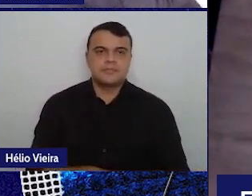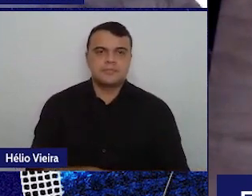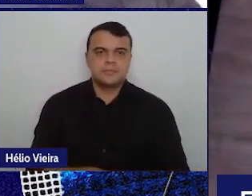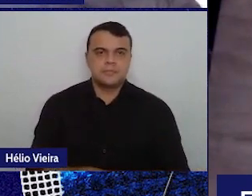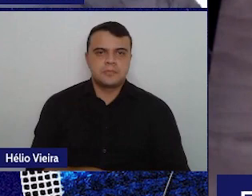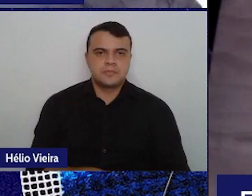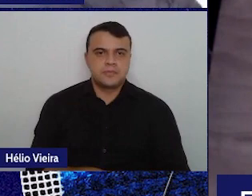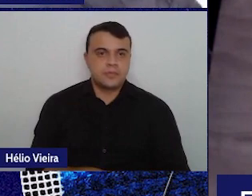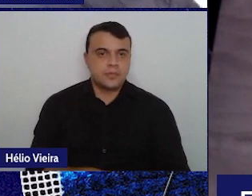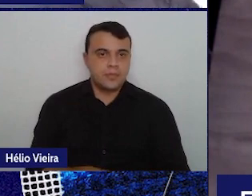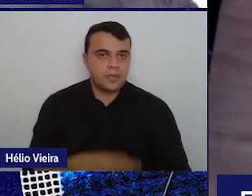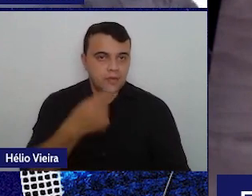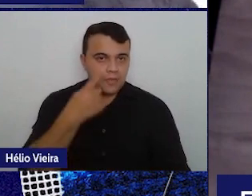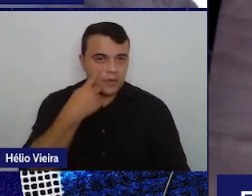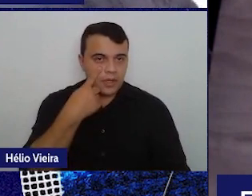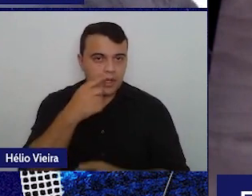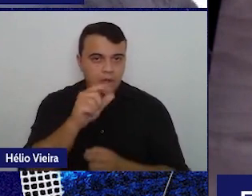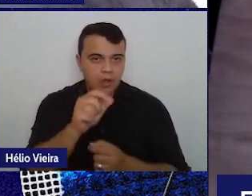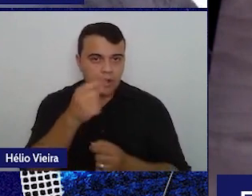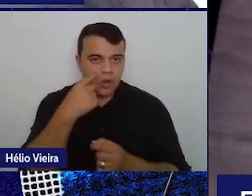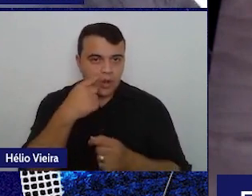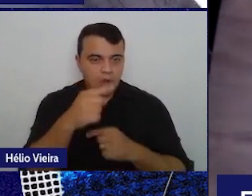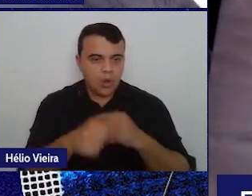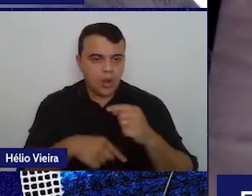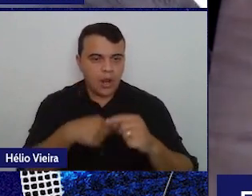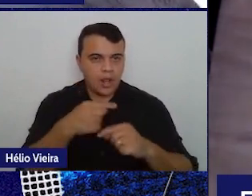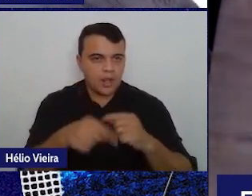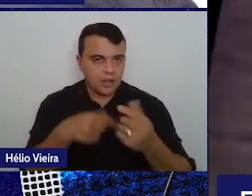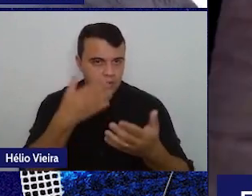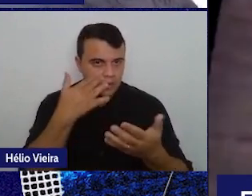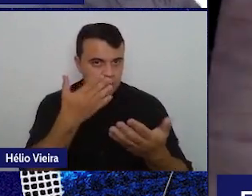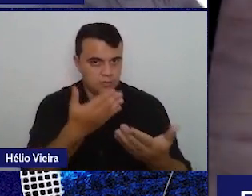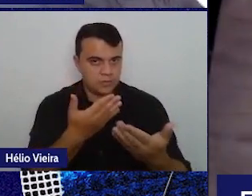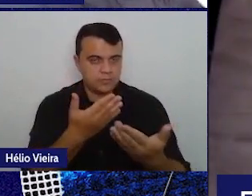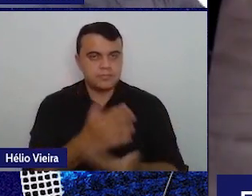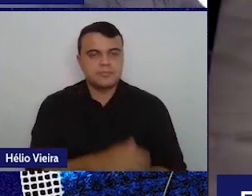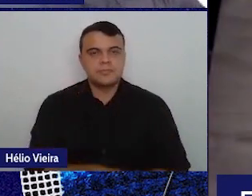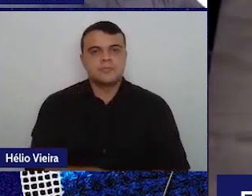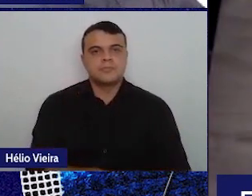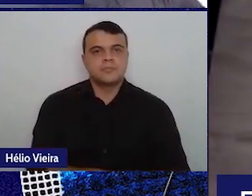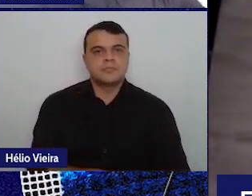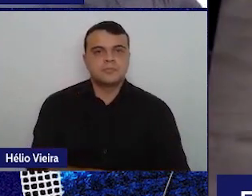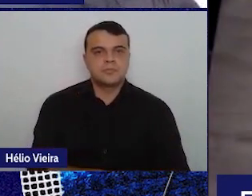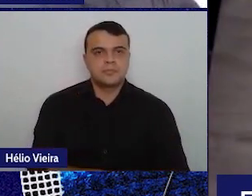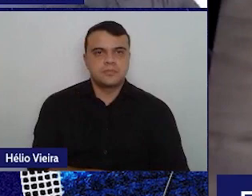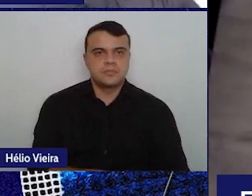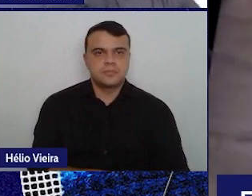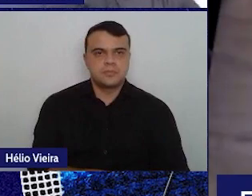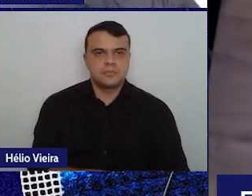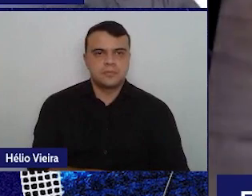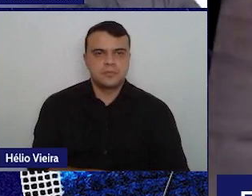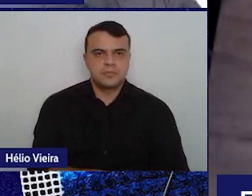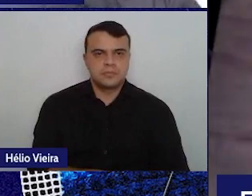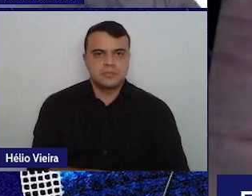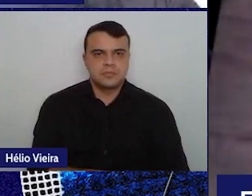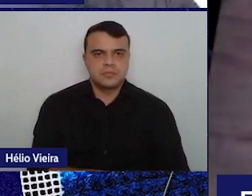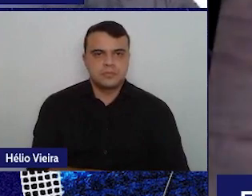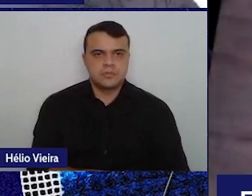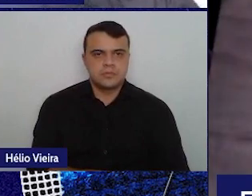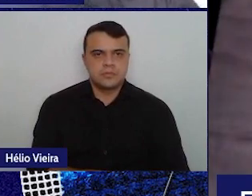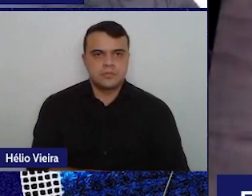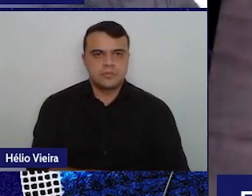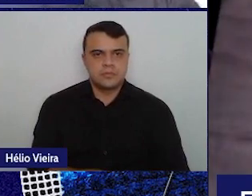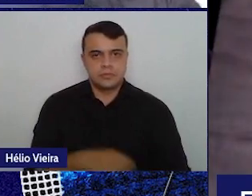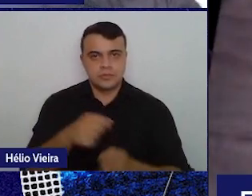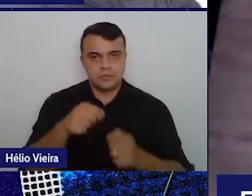E a gente vai enrolar esse cartãozinho para fazer